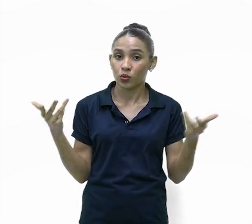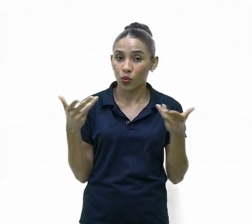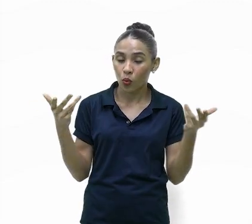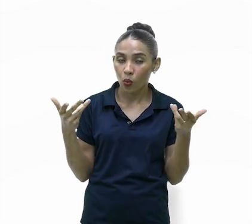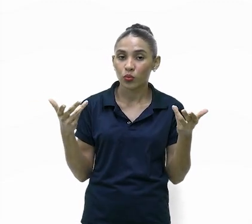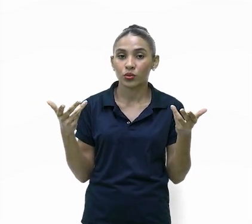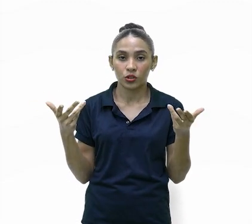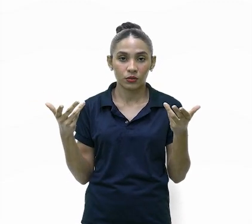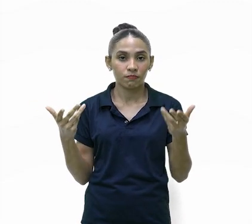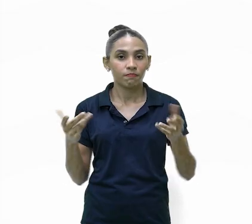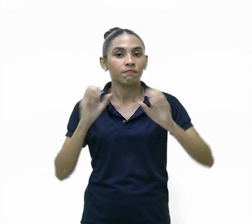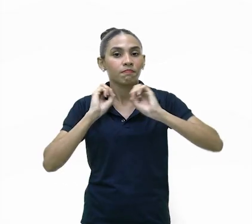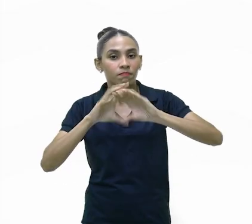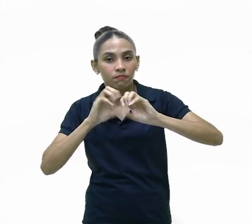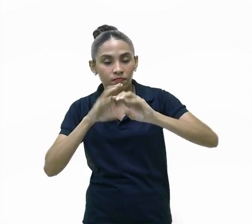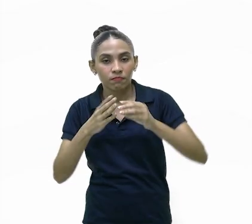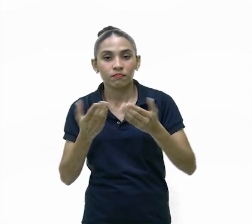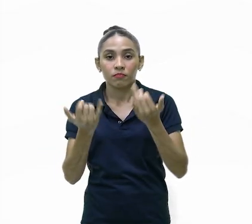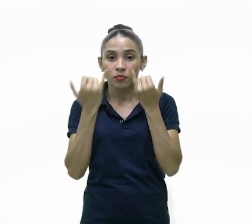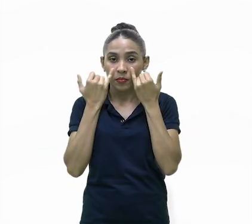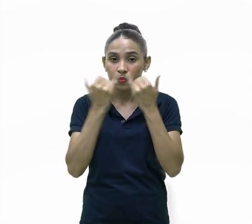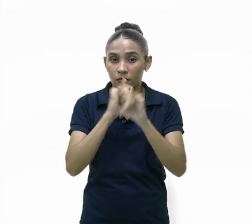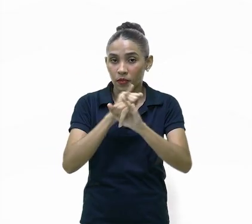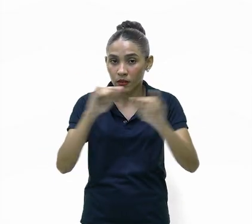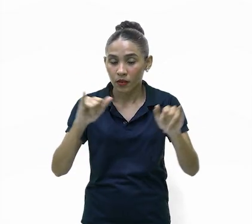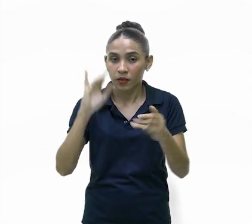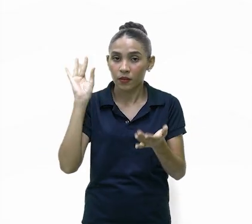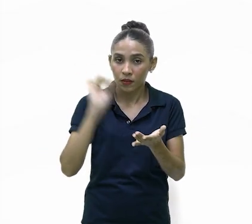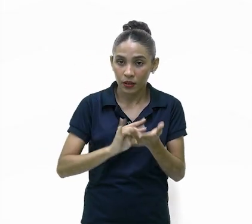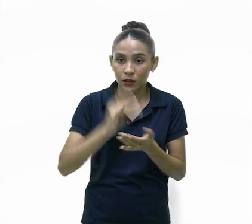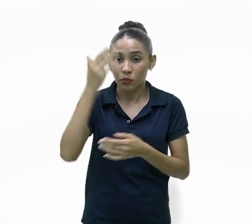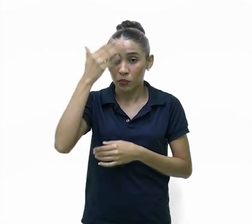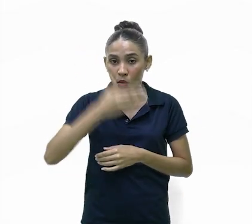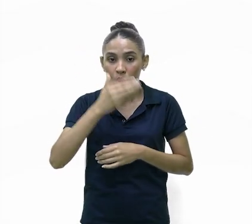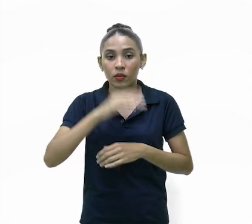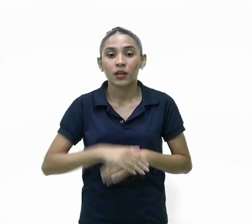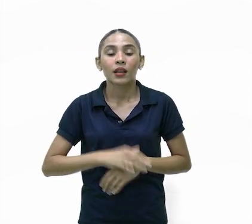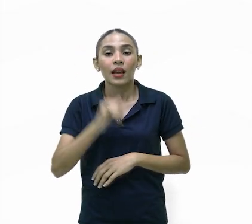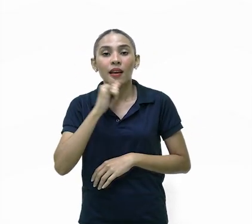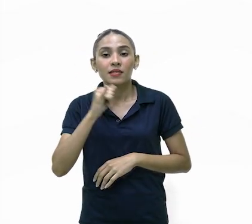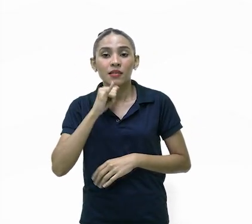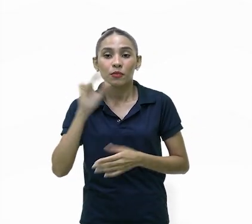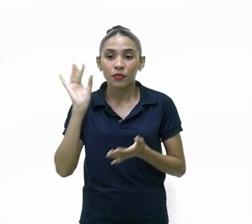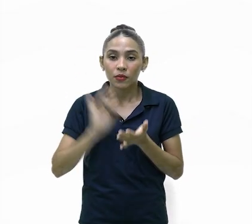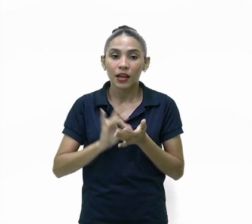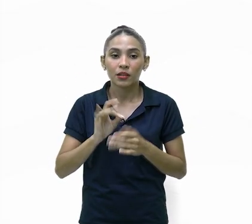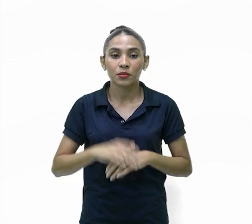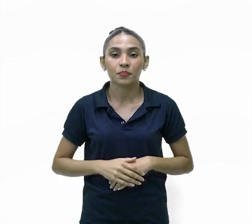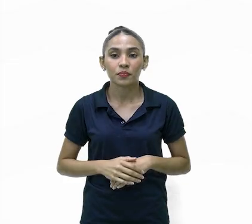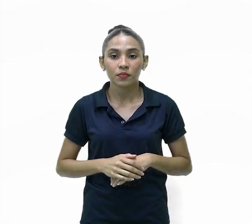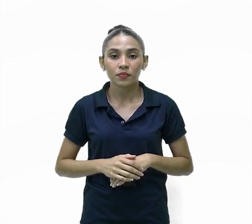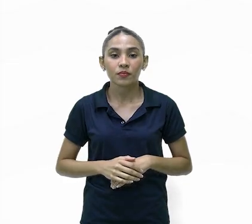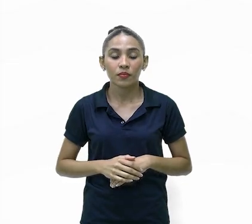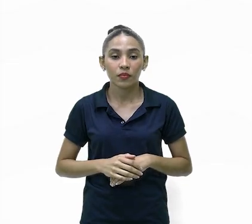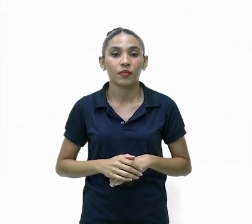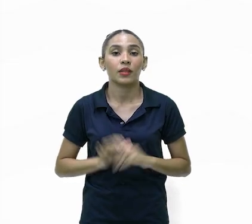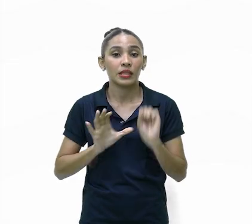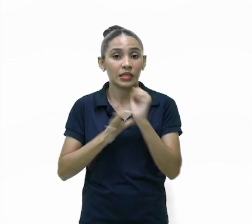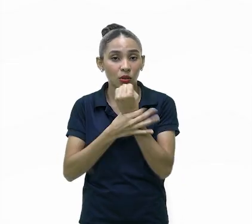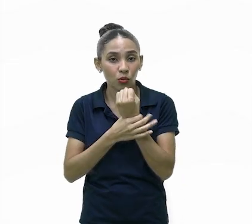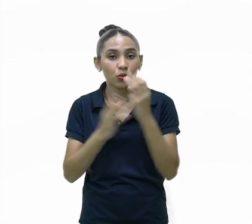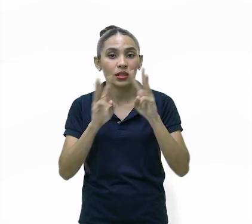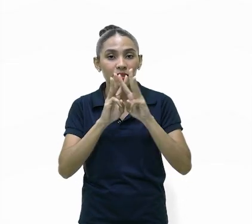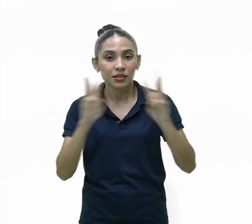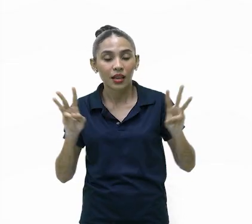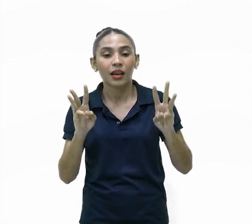fazendo parte, aqui passando informações reais para vocês, né, com exemplos reais, né, com fontes